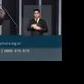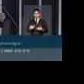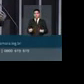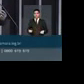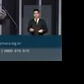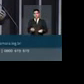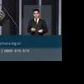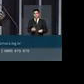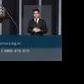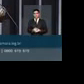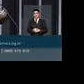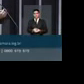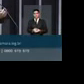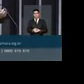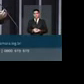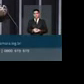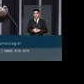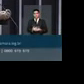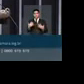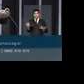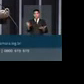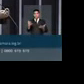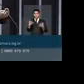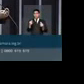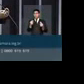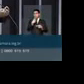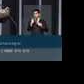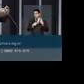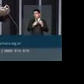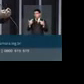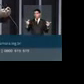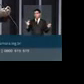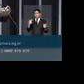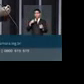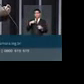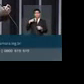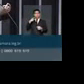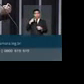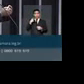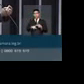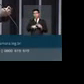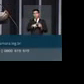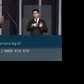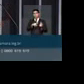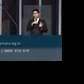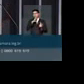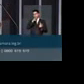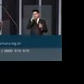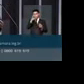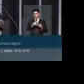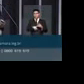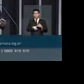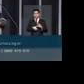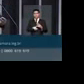Isso foi tão usado politicamente, presidente Inocêncio, deputado Simão